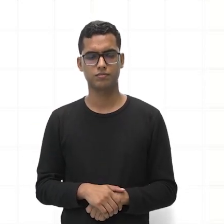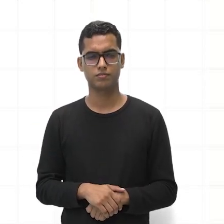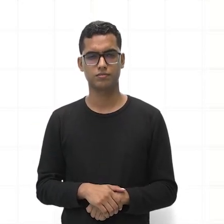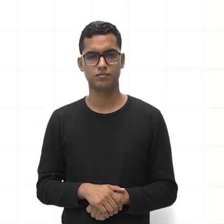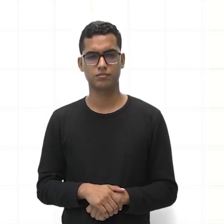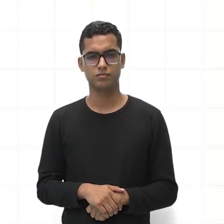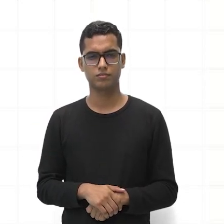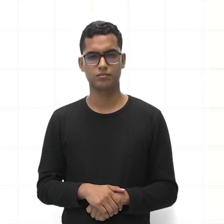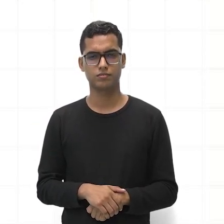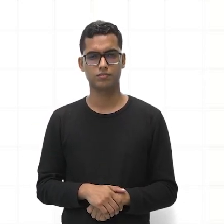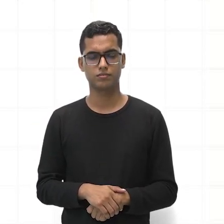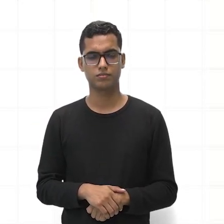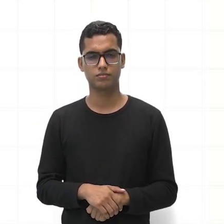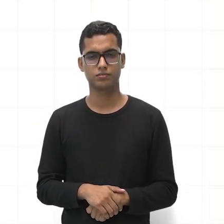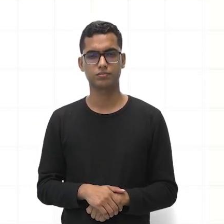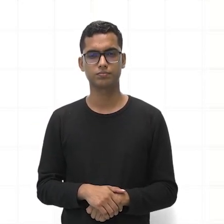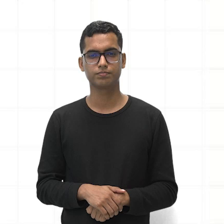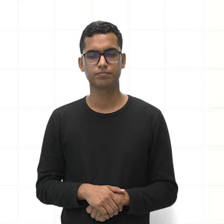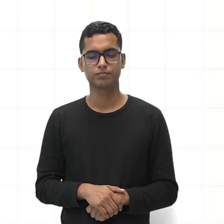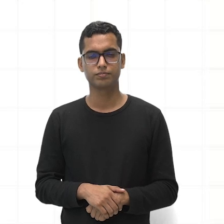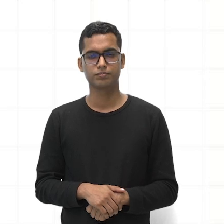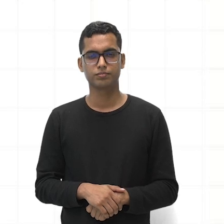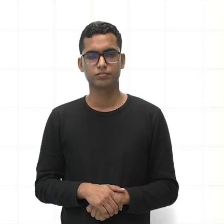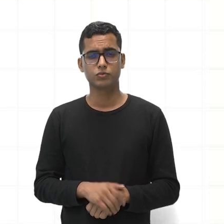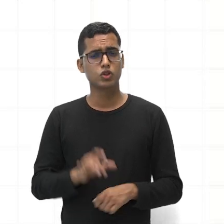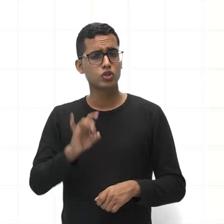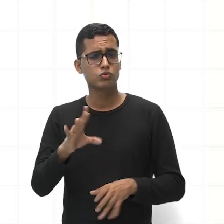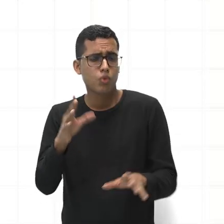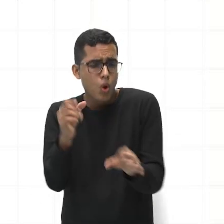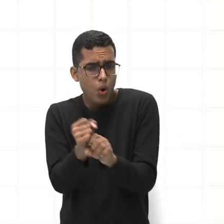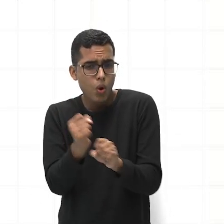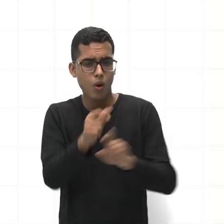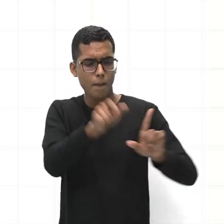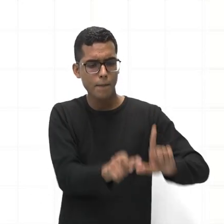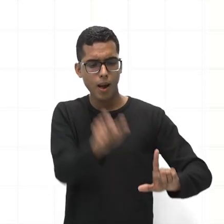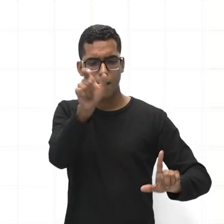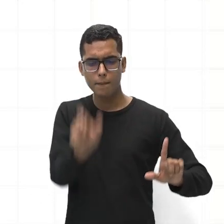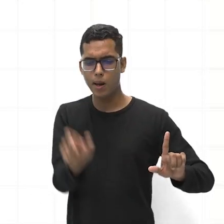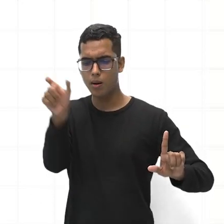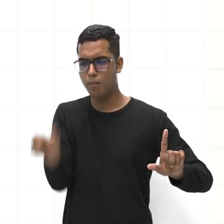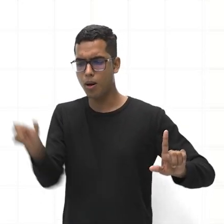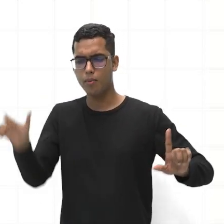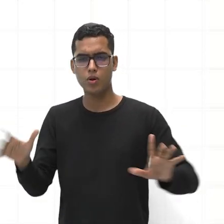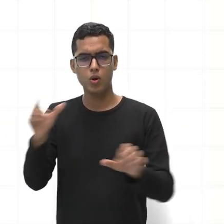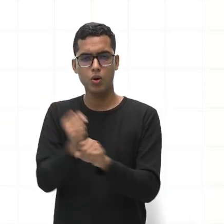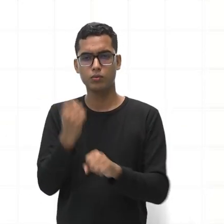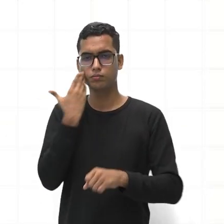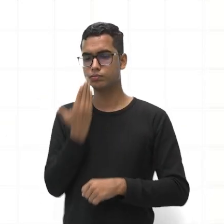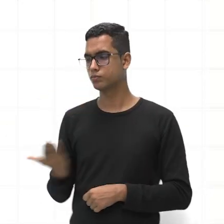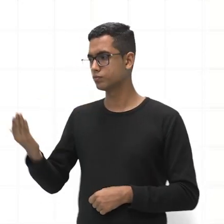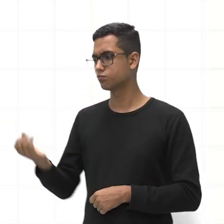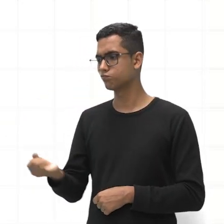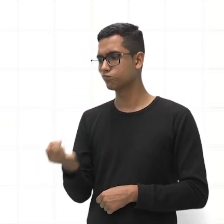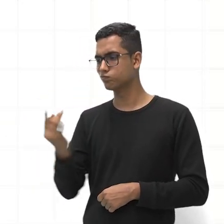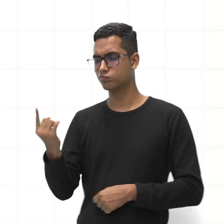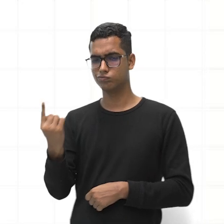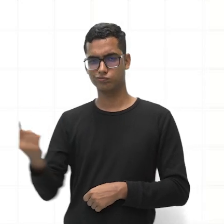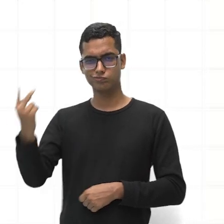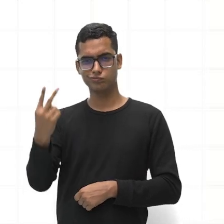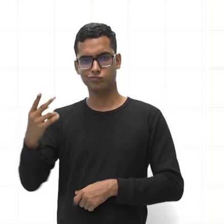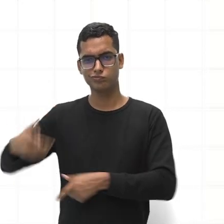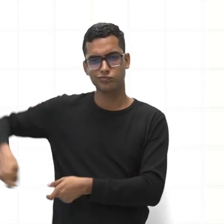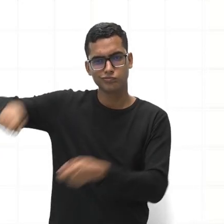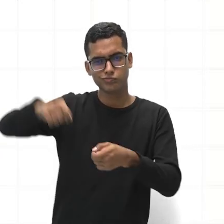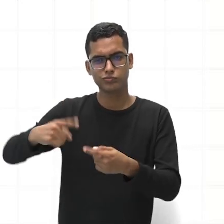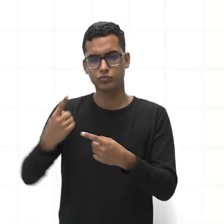fazem parte da comunidade? Gente, é só somar aqui, ó. Quantos pescam com malhadeira? 12.